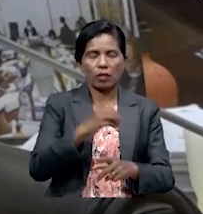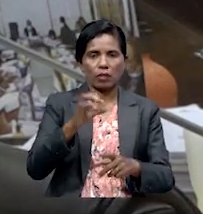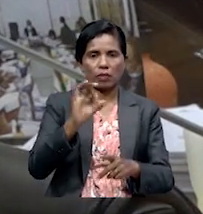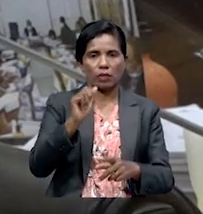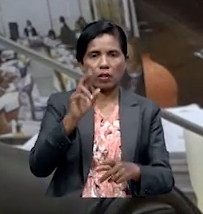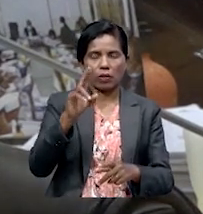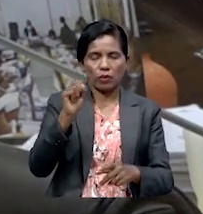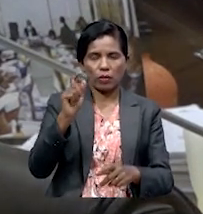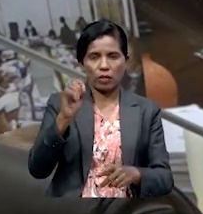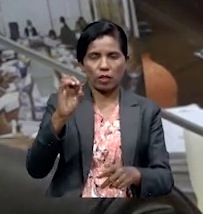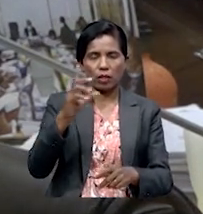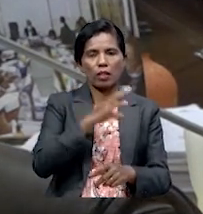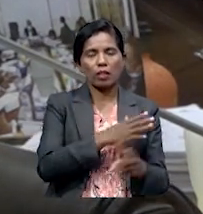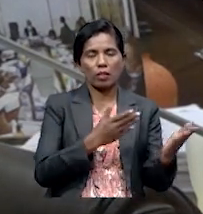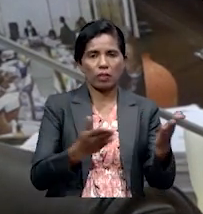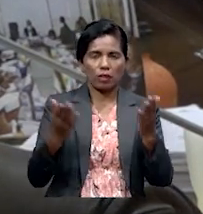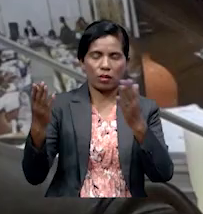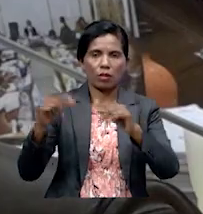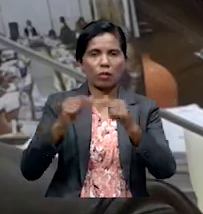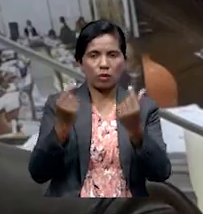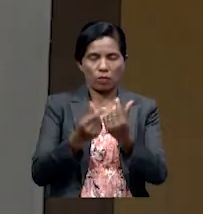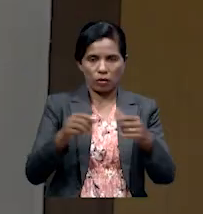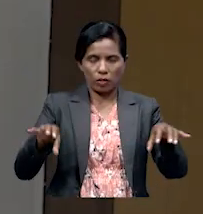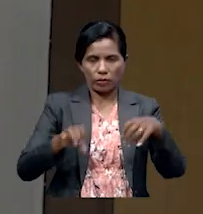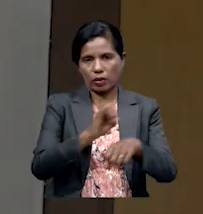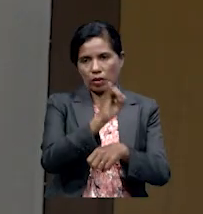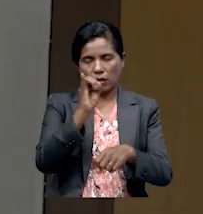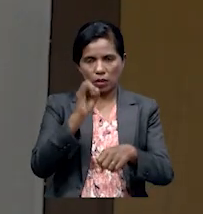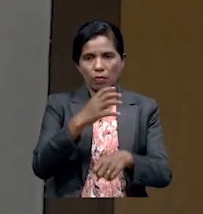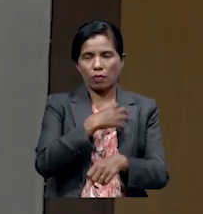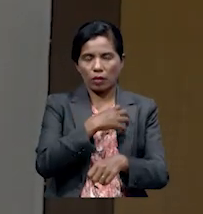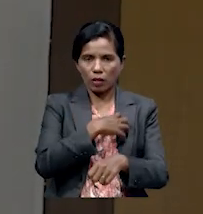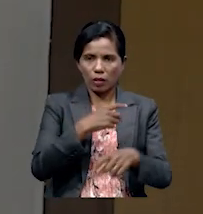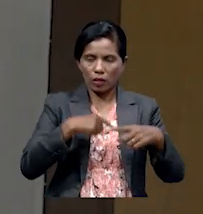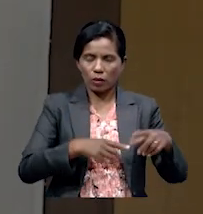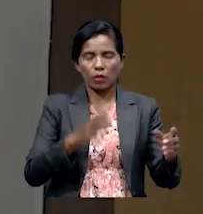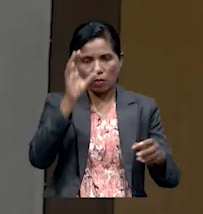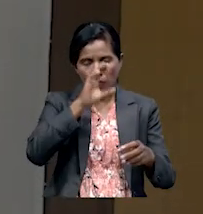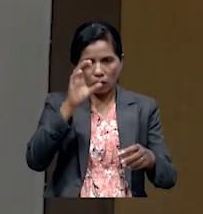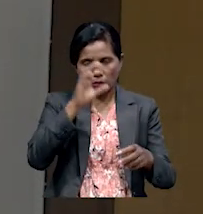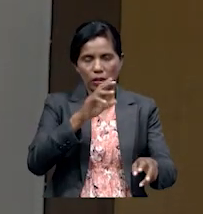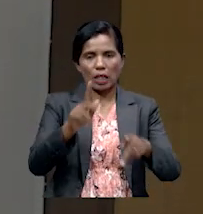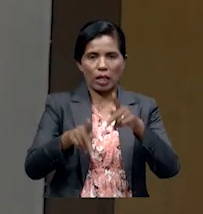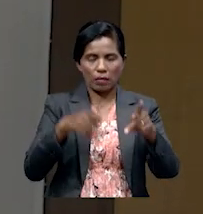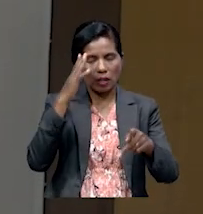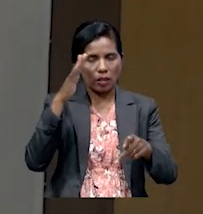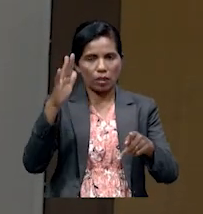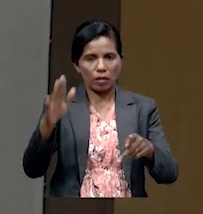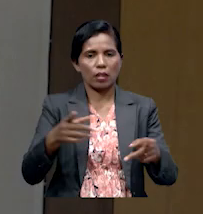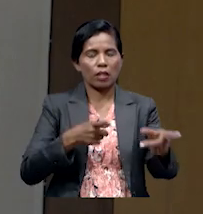da Costa orienta no coloca ona equipa serviço inteligência PNTL nian hodi buka tuir ema desconhecido ne